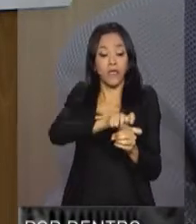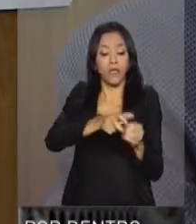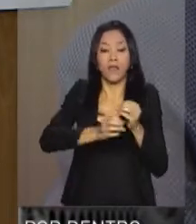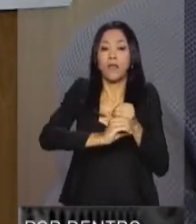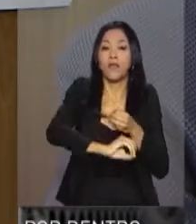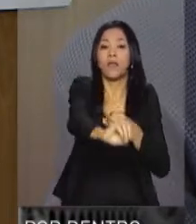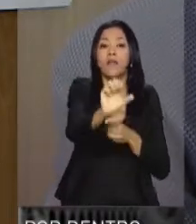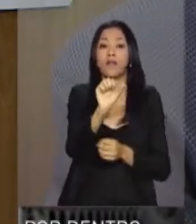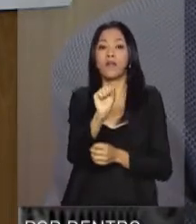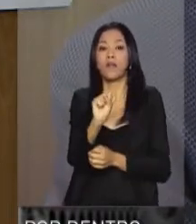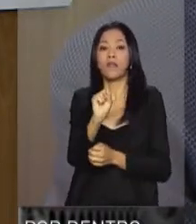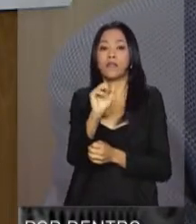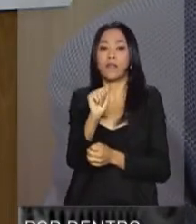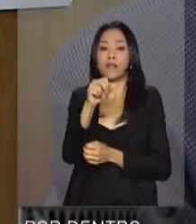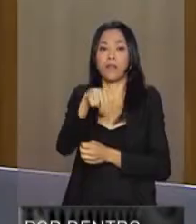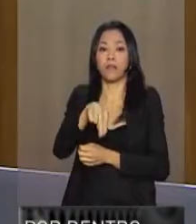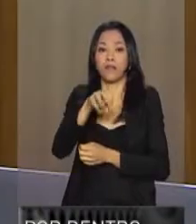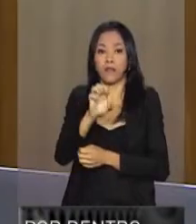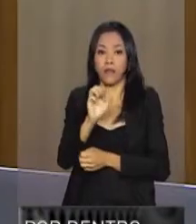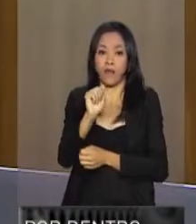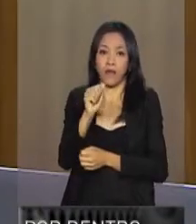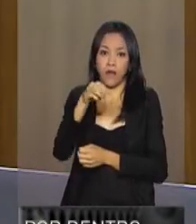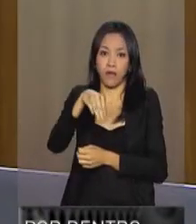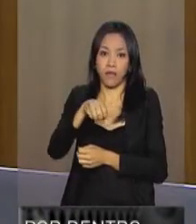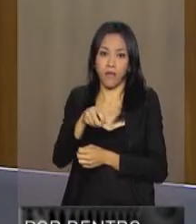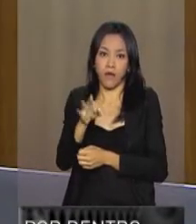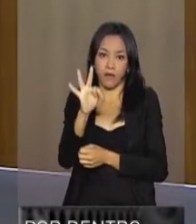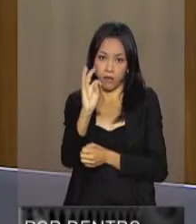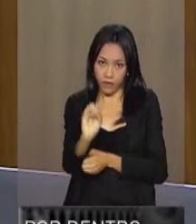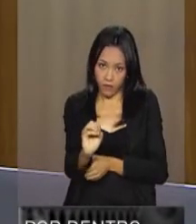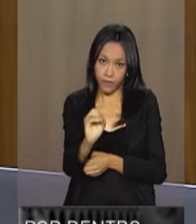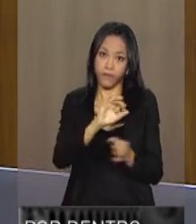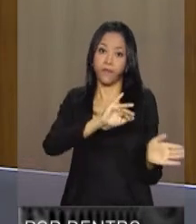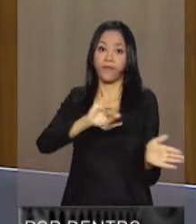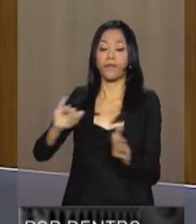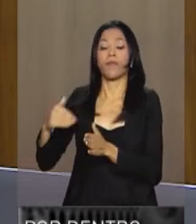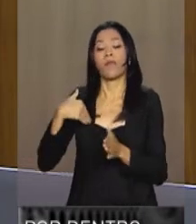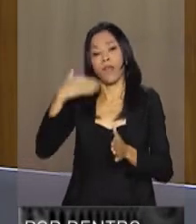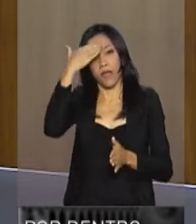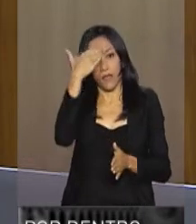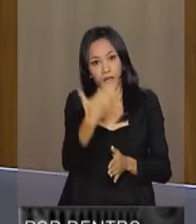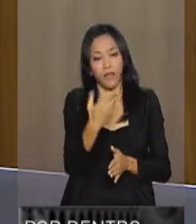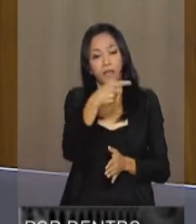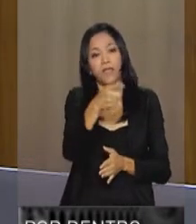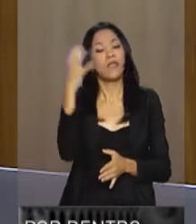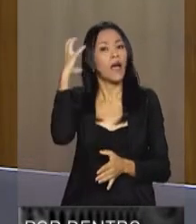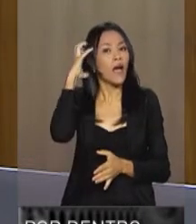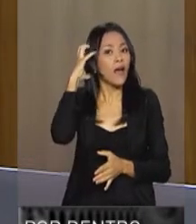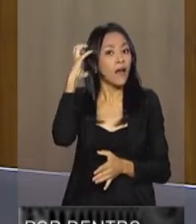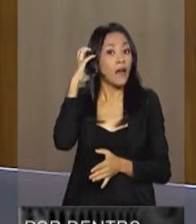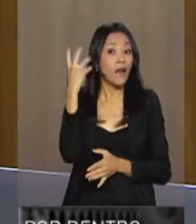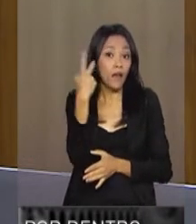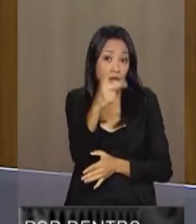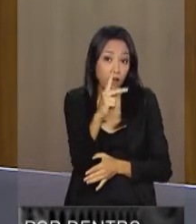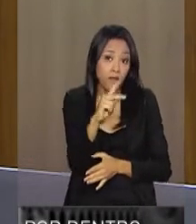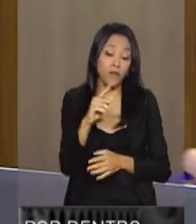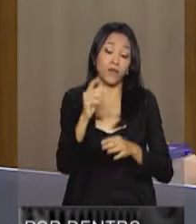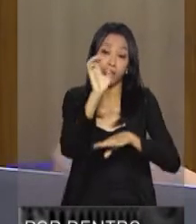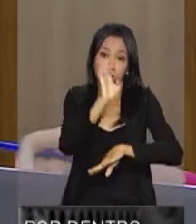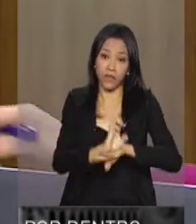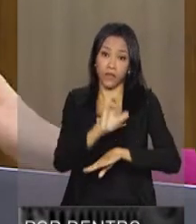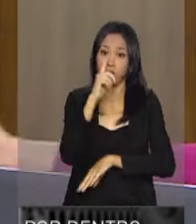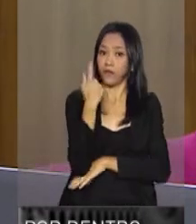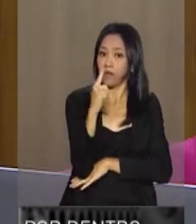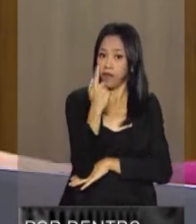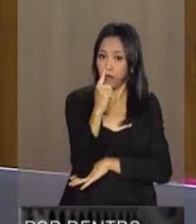residências das famílias brasileiras agradeço a participação dos edis mar'junior da rádio aliança mil 90 m de goiânia goiás